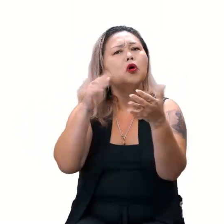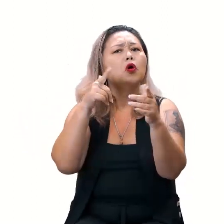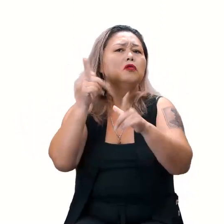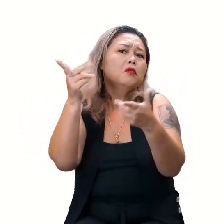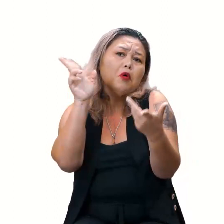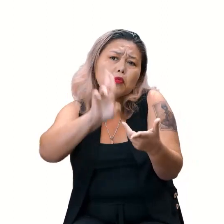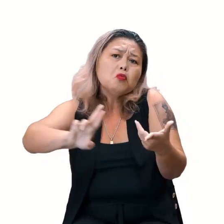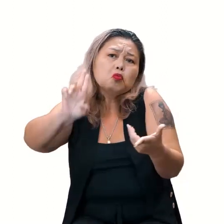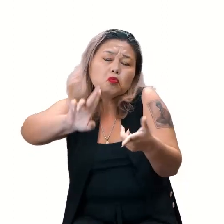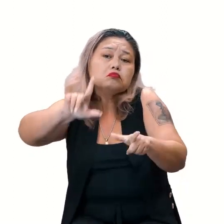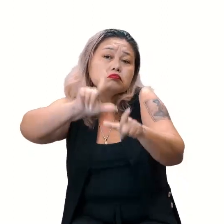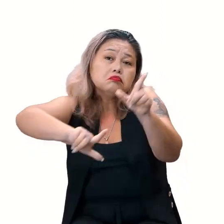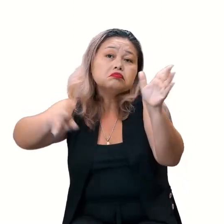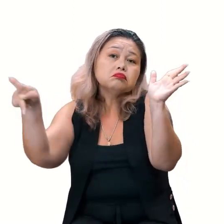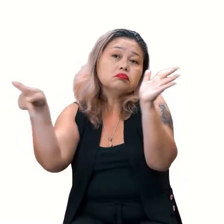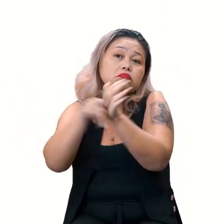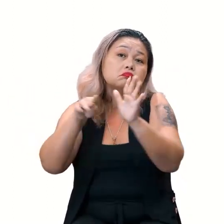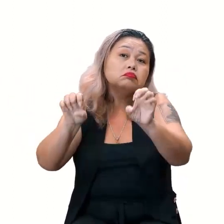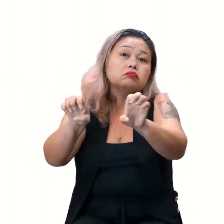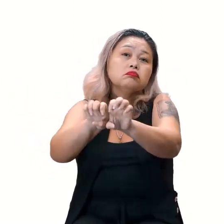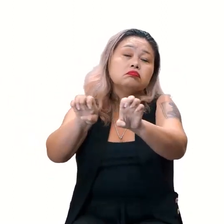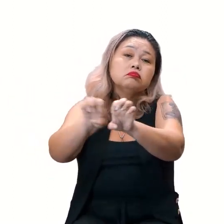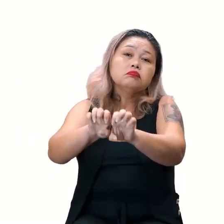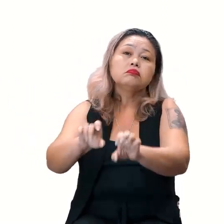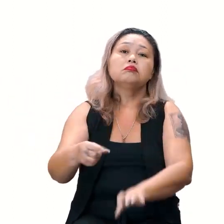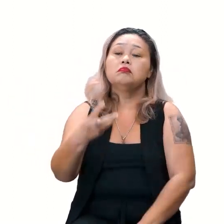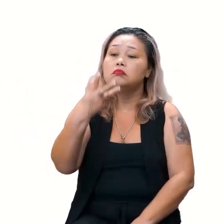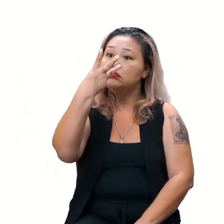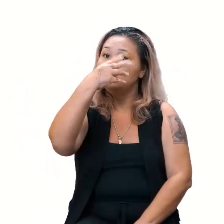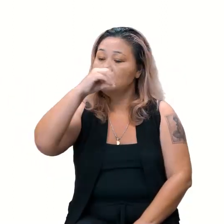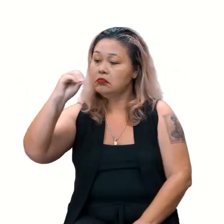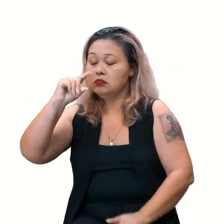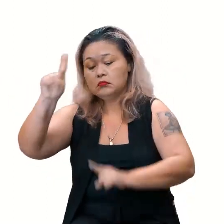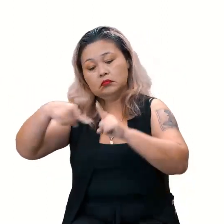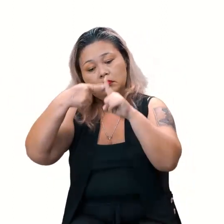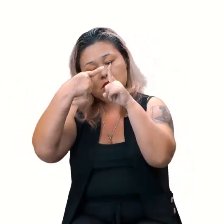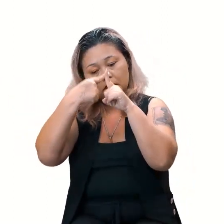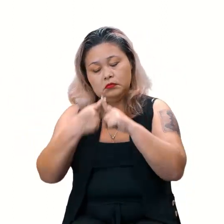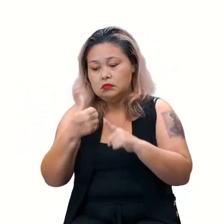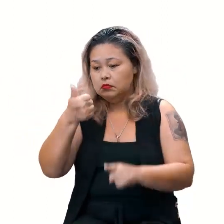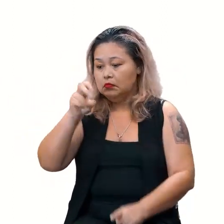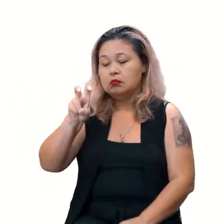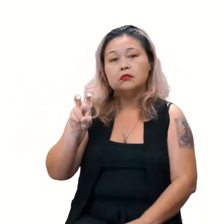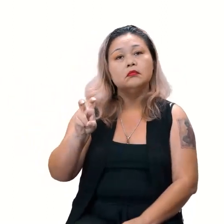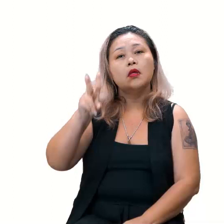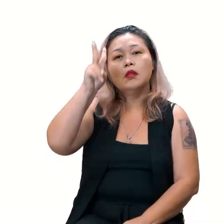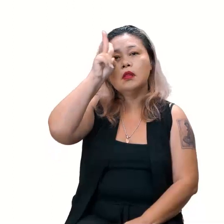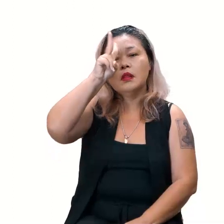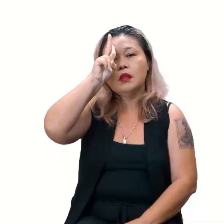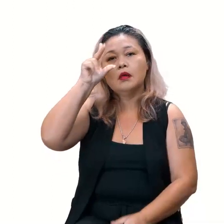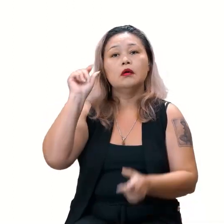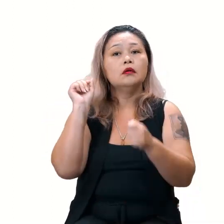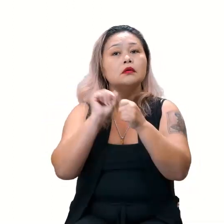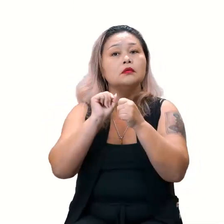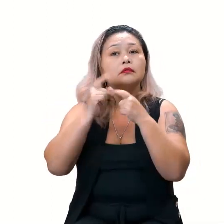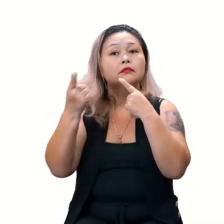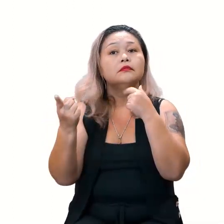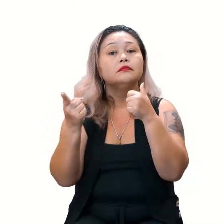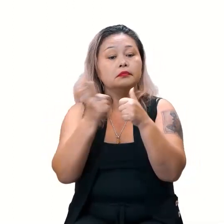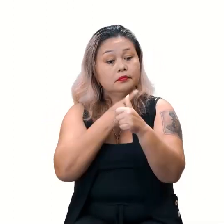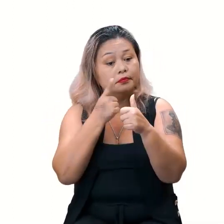equação. Uhum. Aí 300 vezes 15... Ah, muito bem, muita calma nessa hora. Lembrando que primeiro a gente faz a